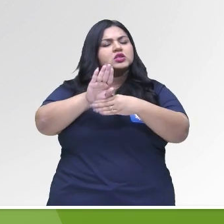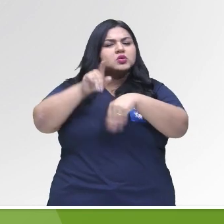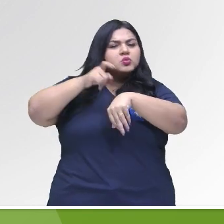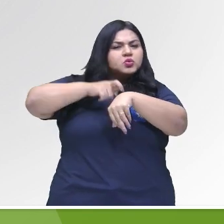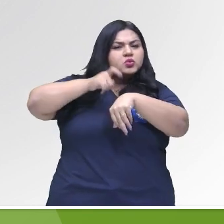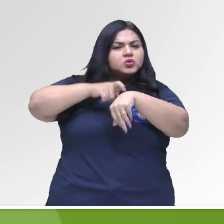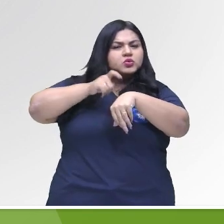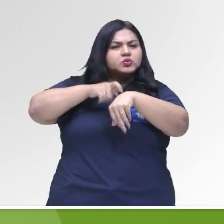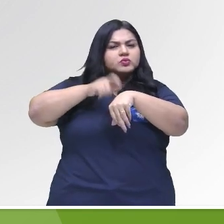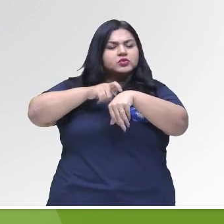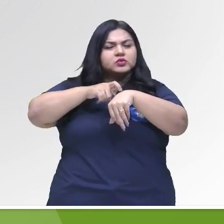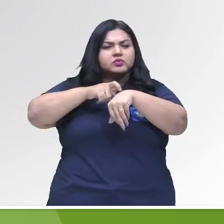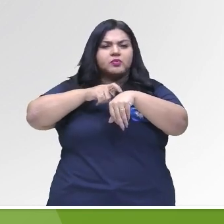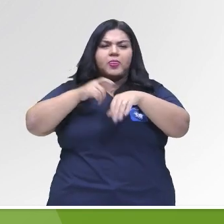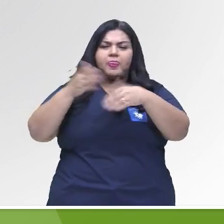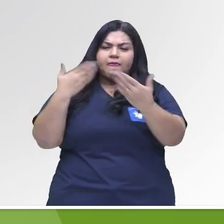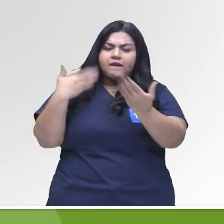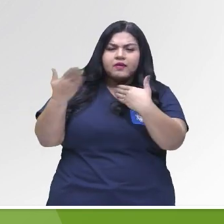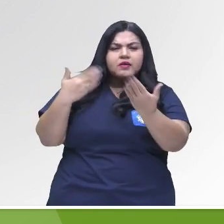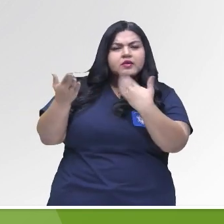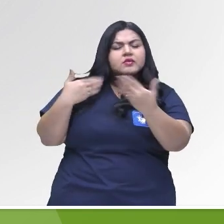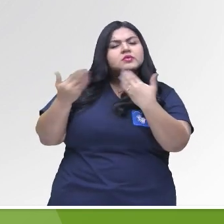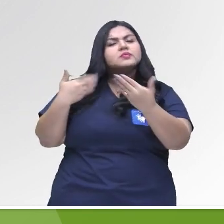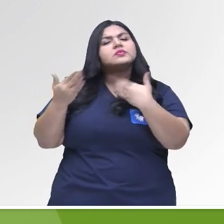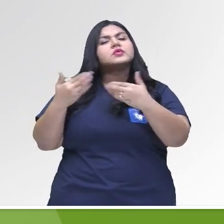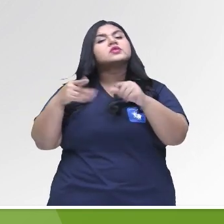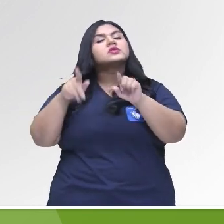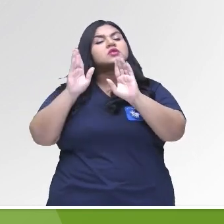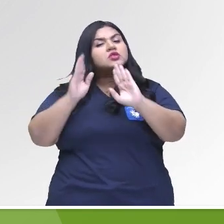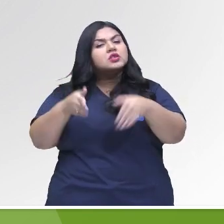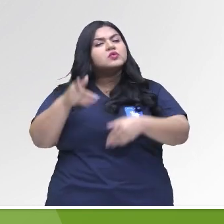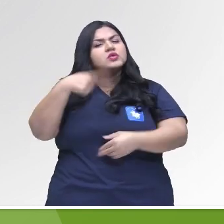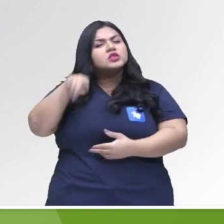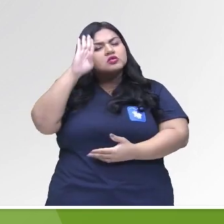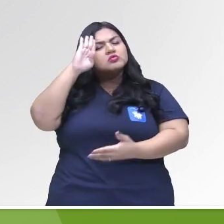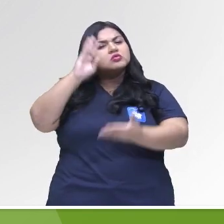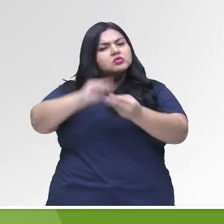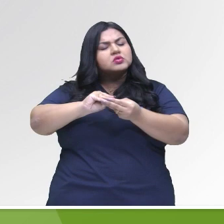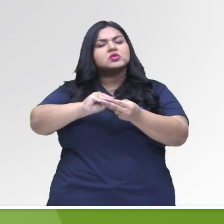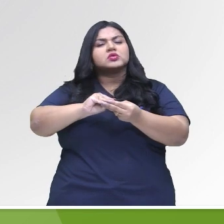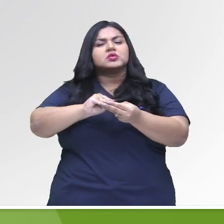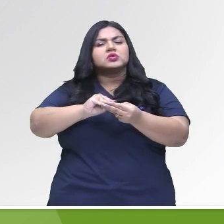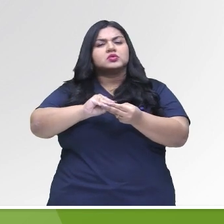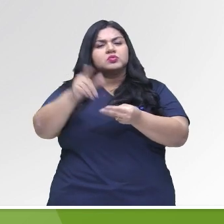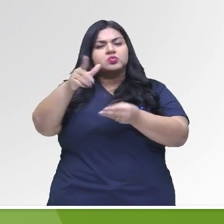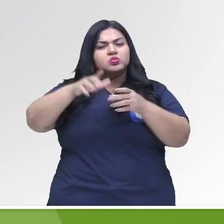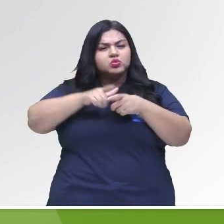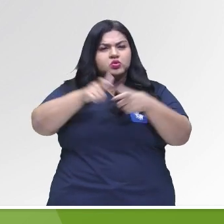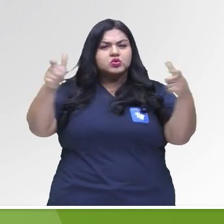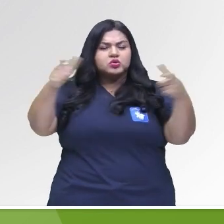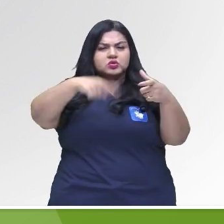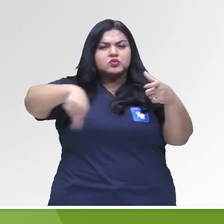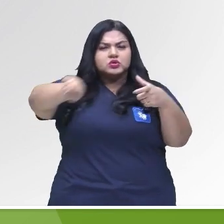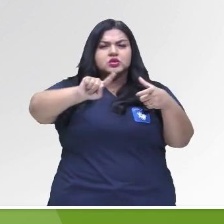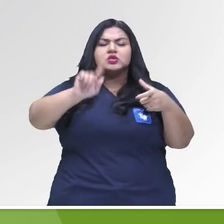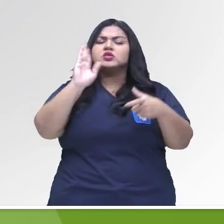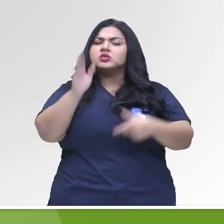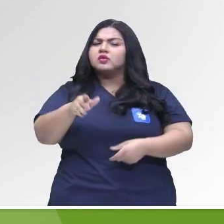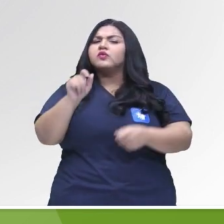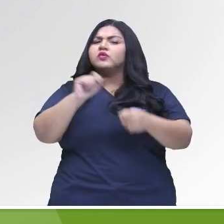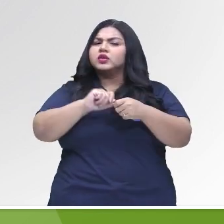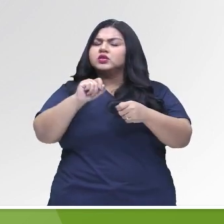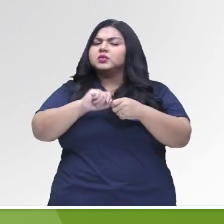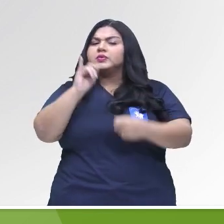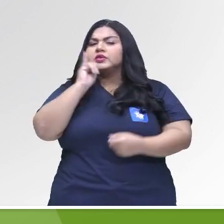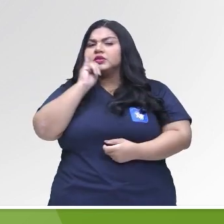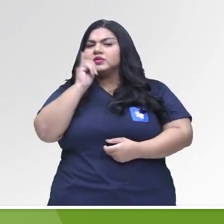da interatividade, já que com certeza muitos de vocês provavelmente já fazem, por